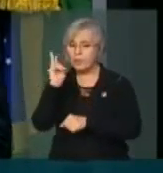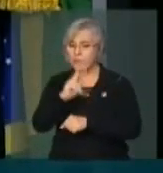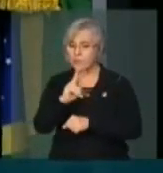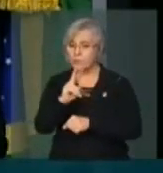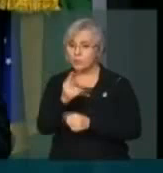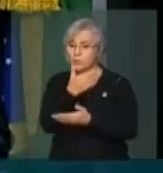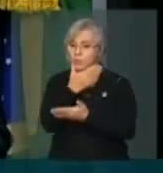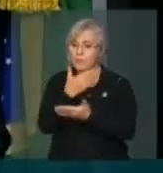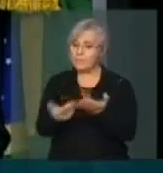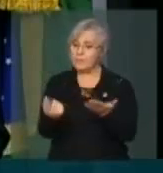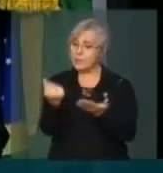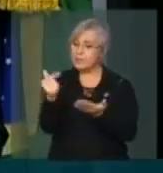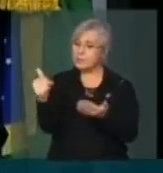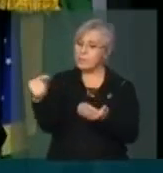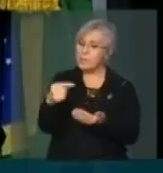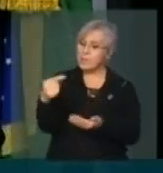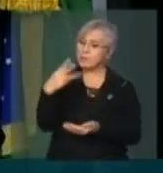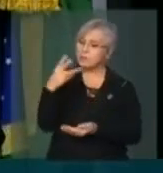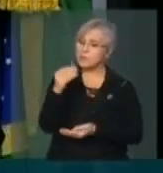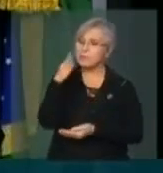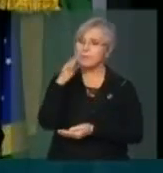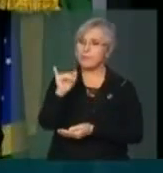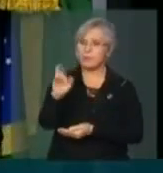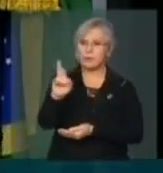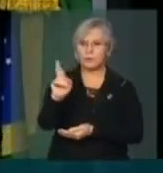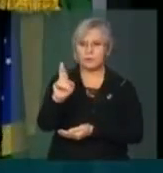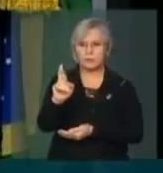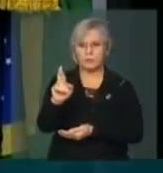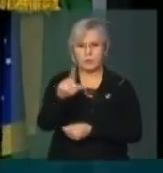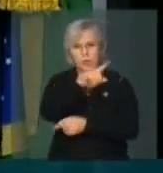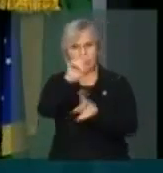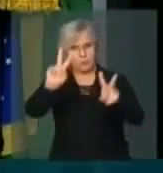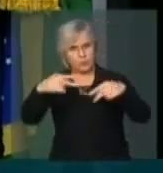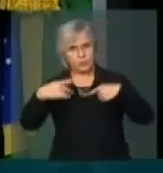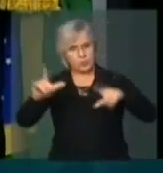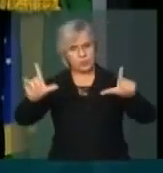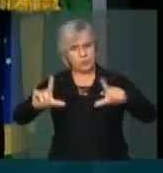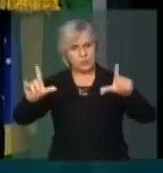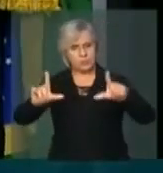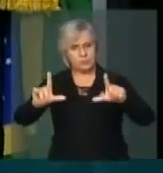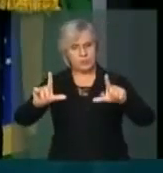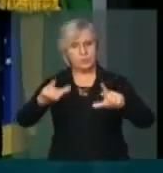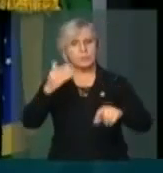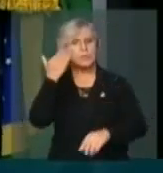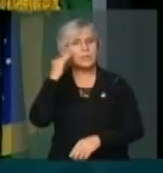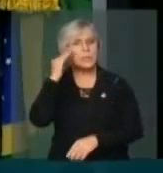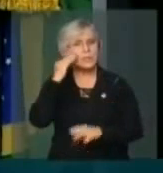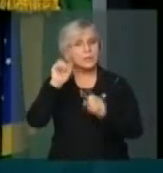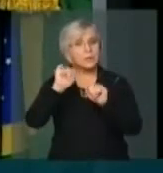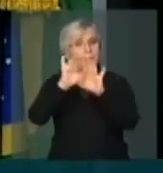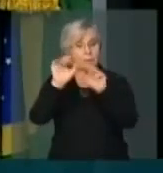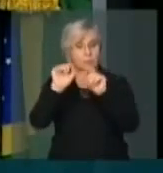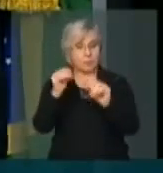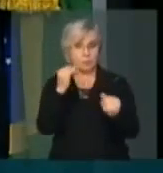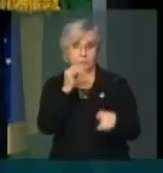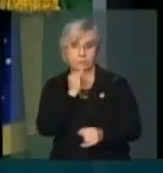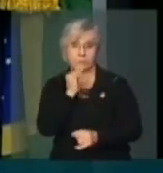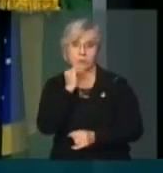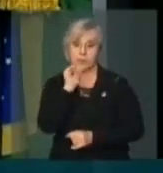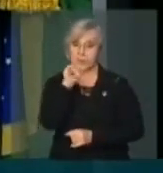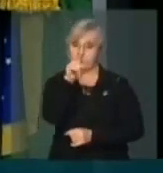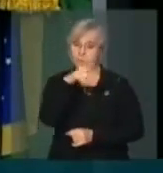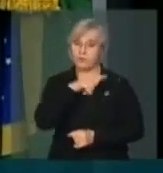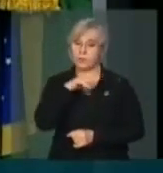30 bilhões de reais. Para aqueles que estão nos assistindo entender, é como se você tivesse um